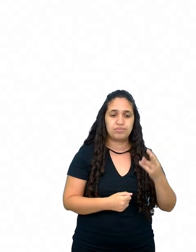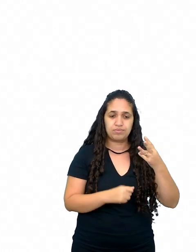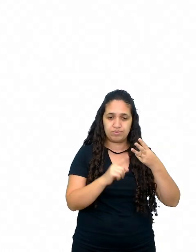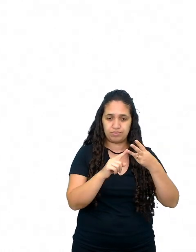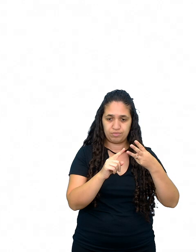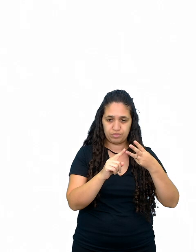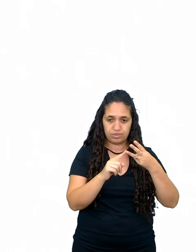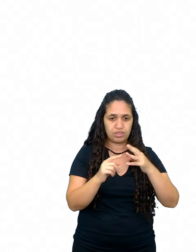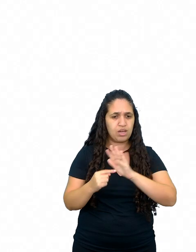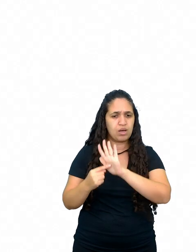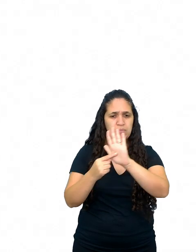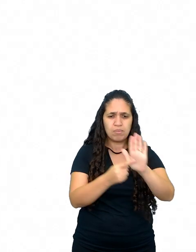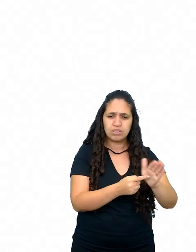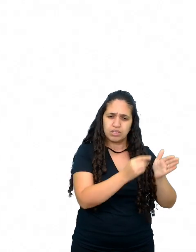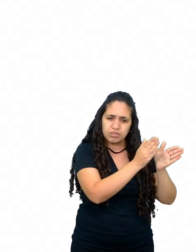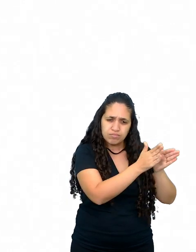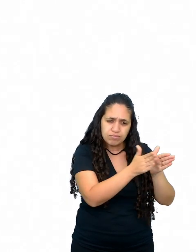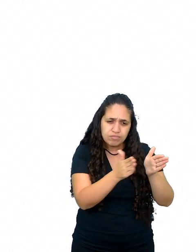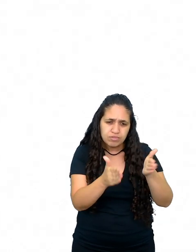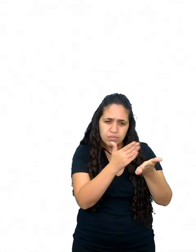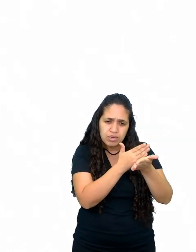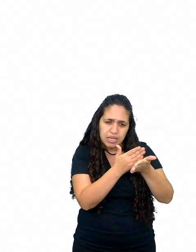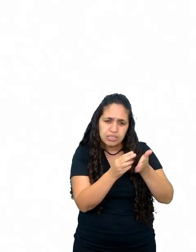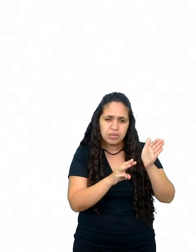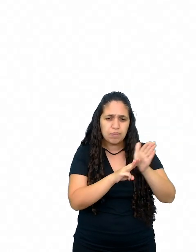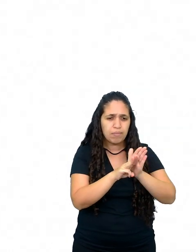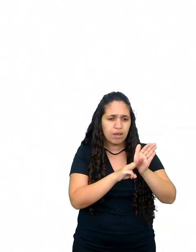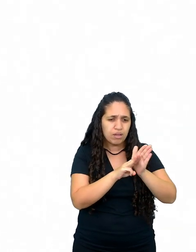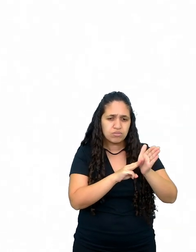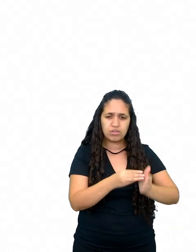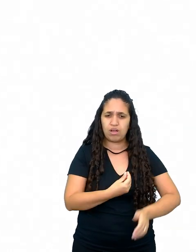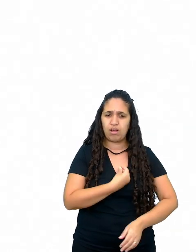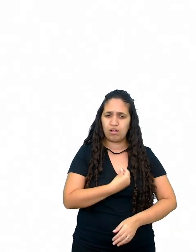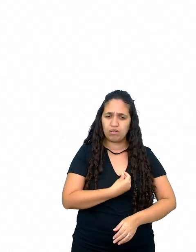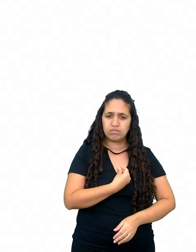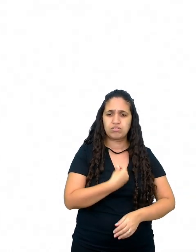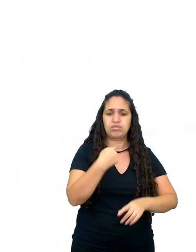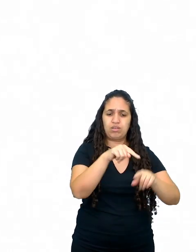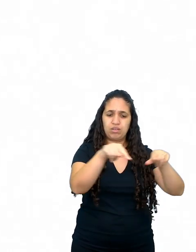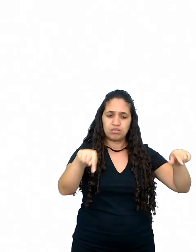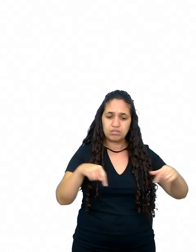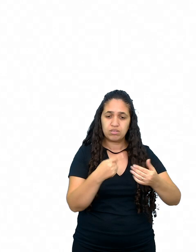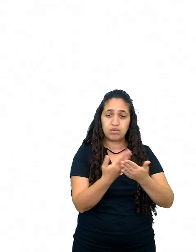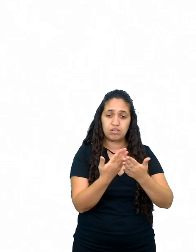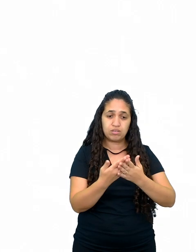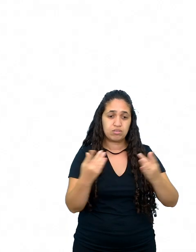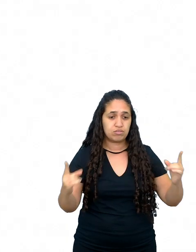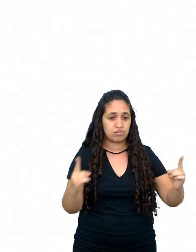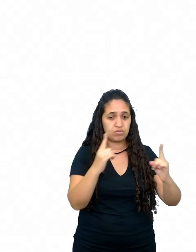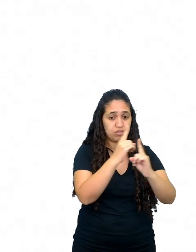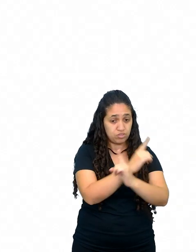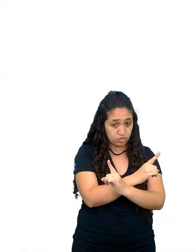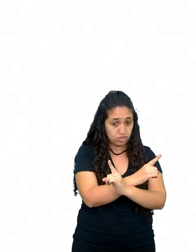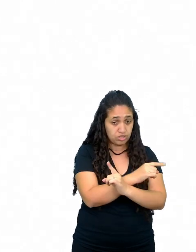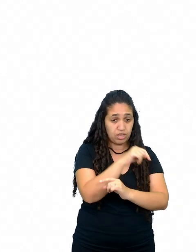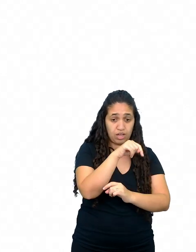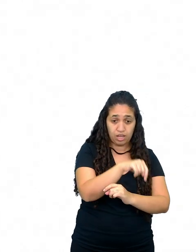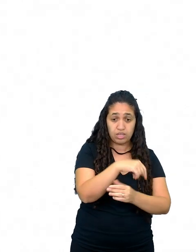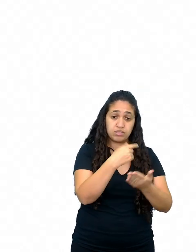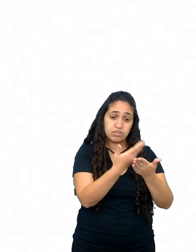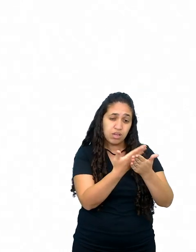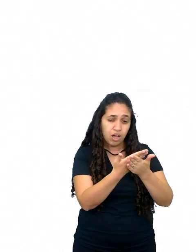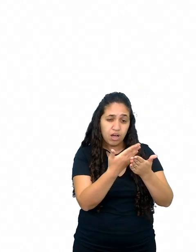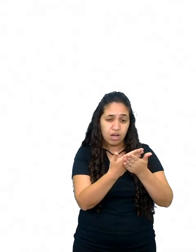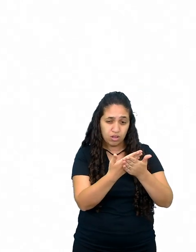as etapas iniciais da metodologia ativa de sala de aula invertida, aplicadas em